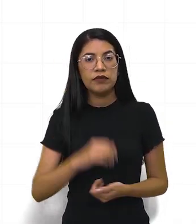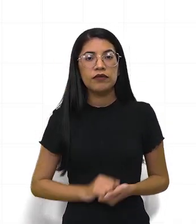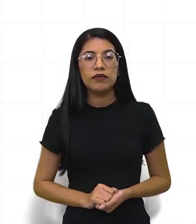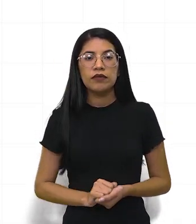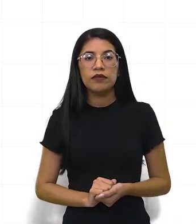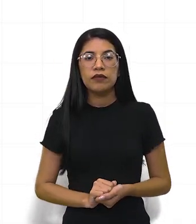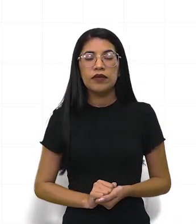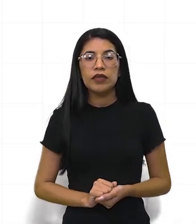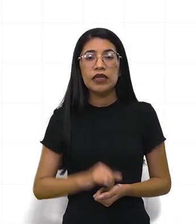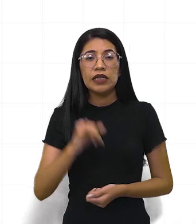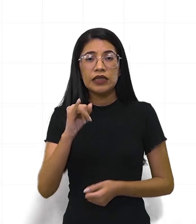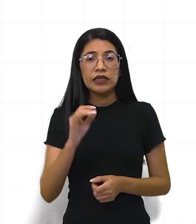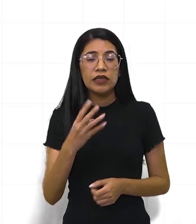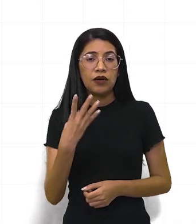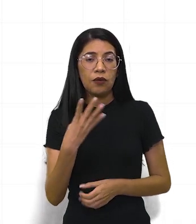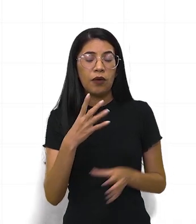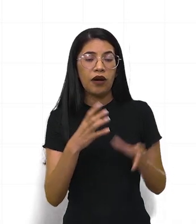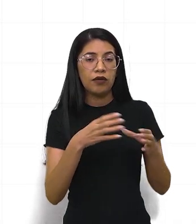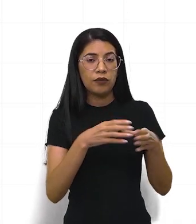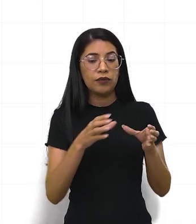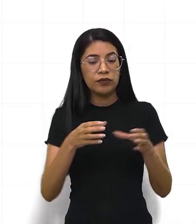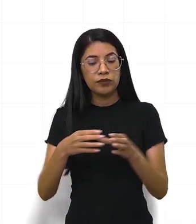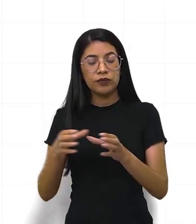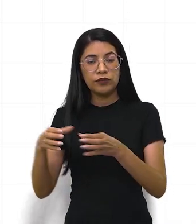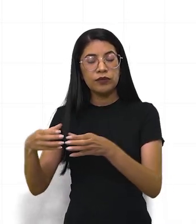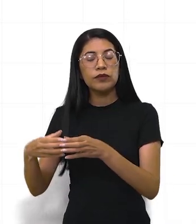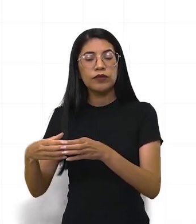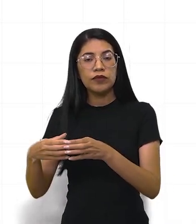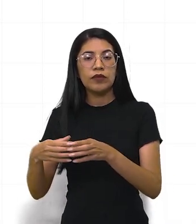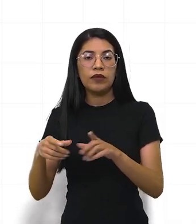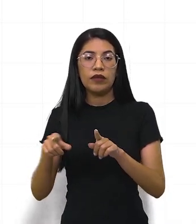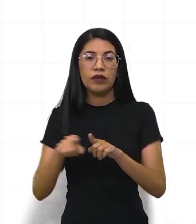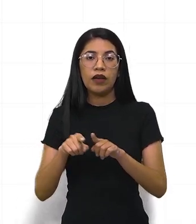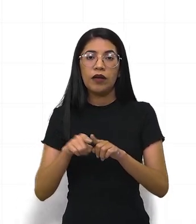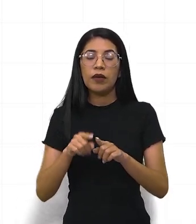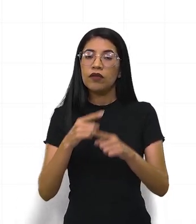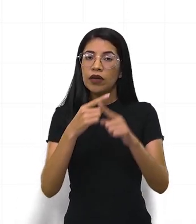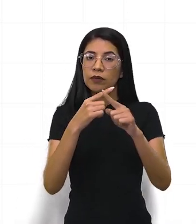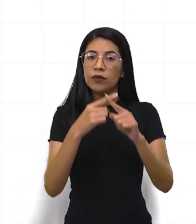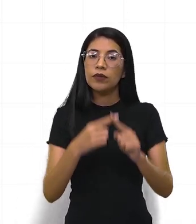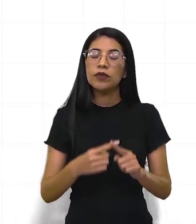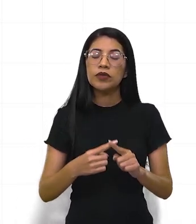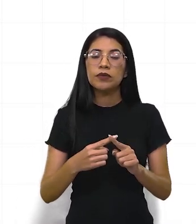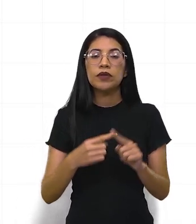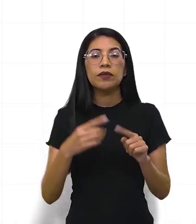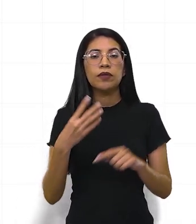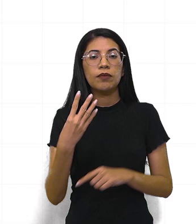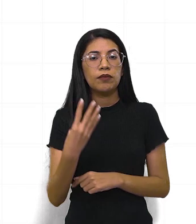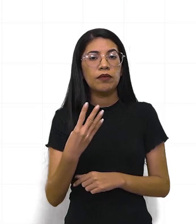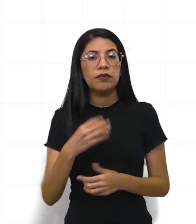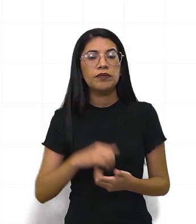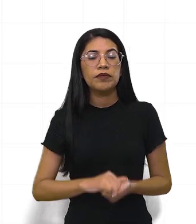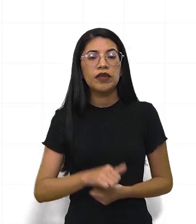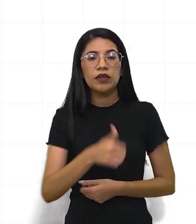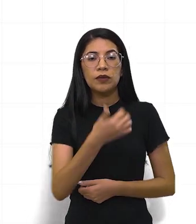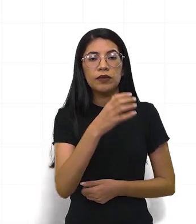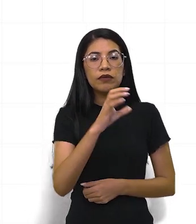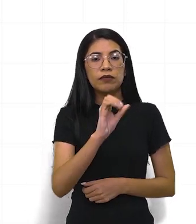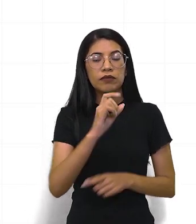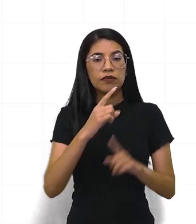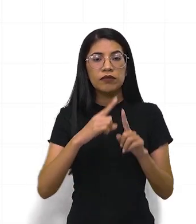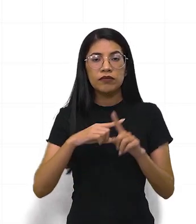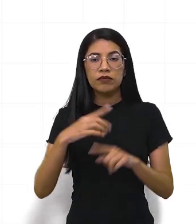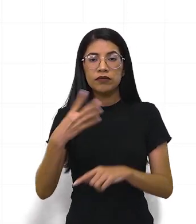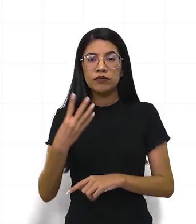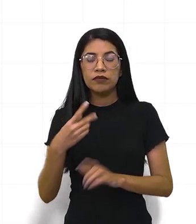4 grupos? E aí você vai fazer a mesma coisa. Agora nós vamos multiplicar por 4. 4 vezes 10